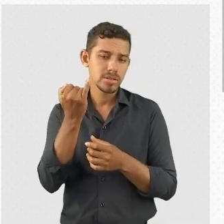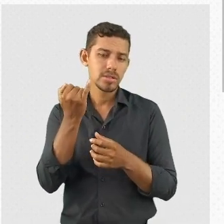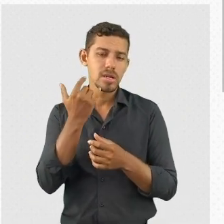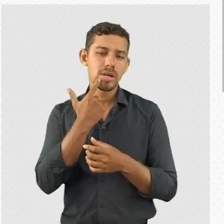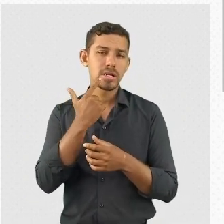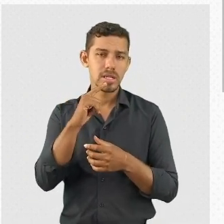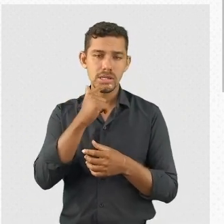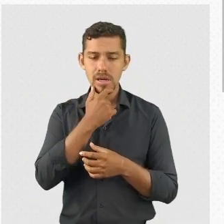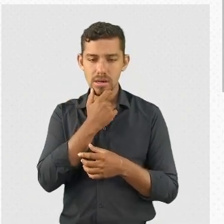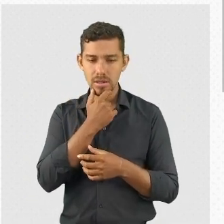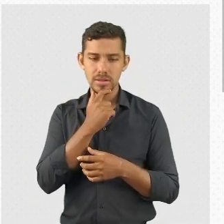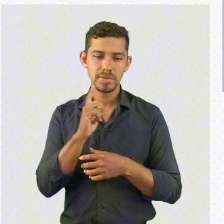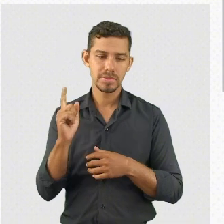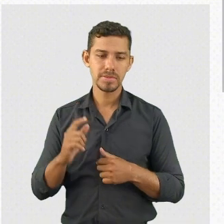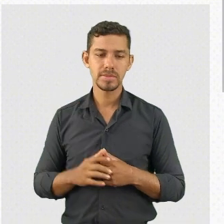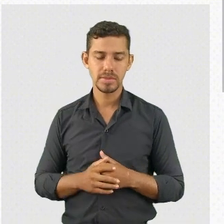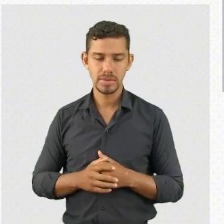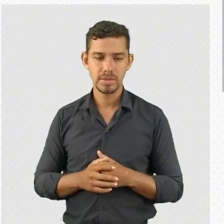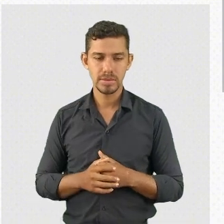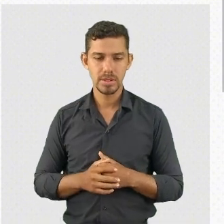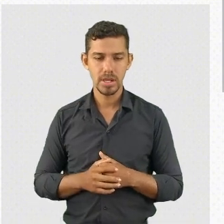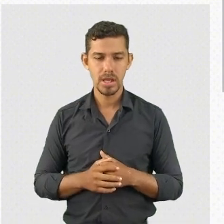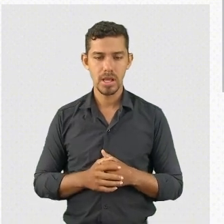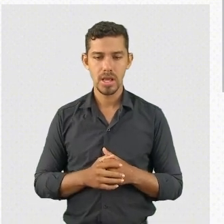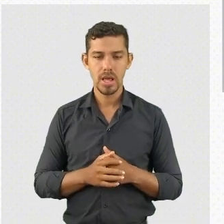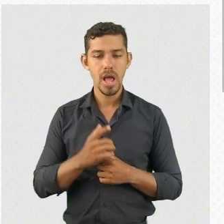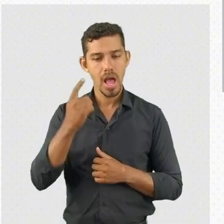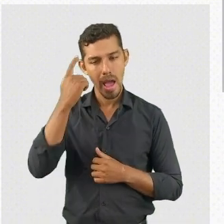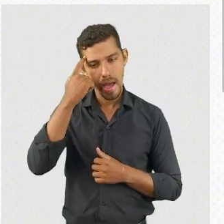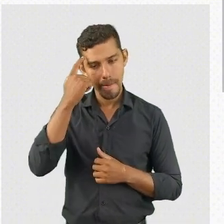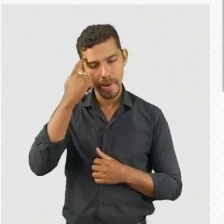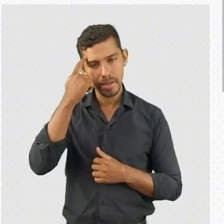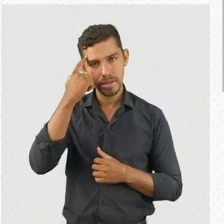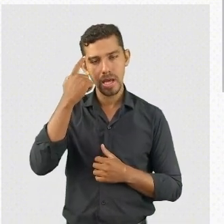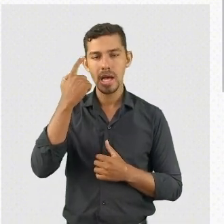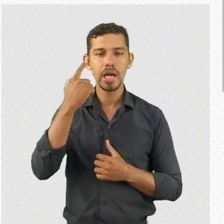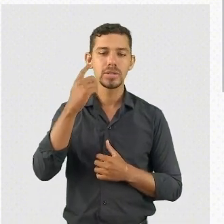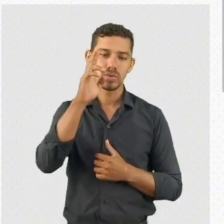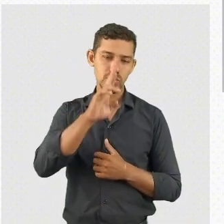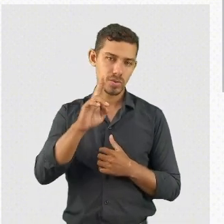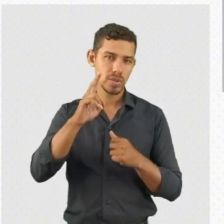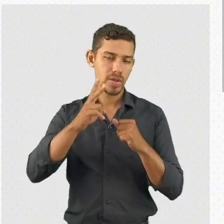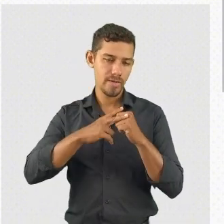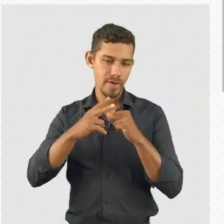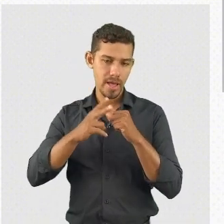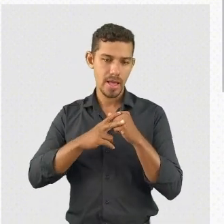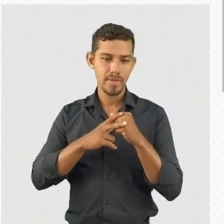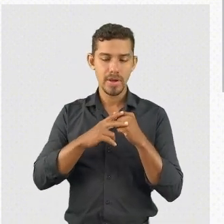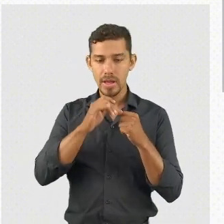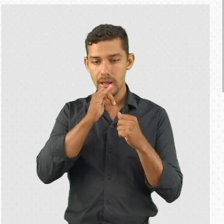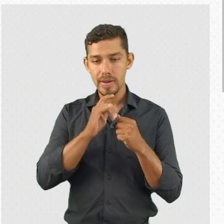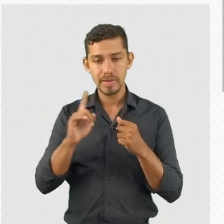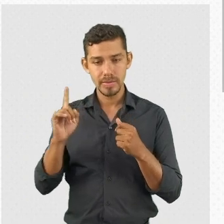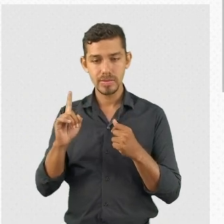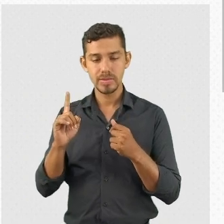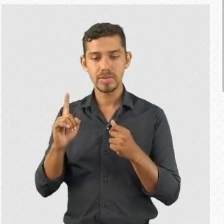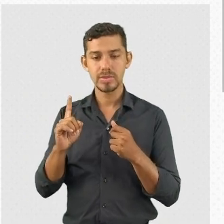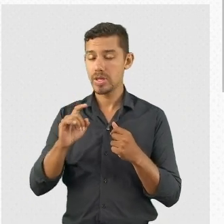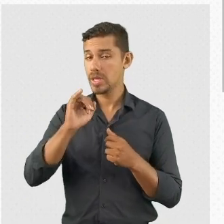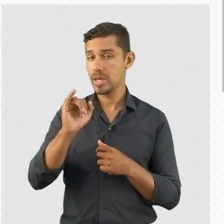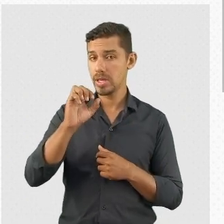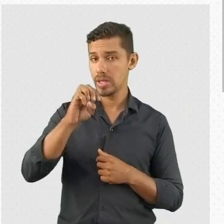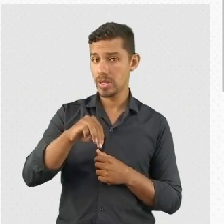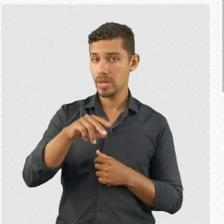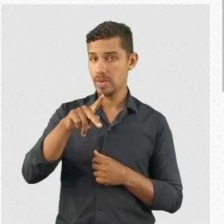inglesa. Imperative, então nós vamos pensar no uso dos verbos nessa construção ou no modo